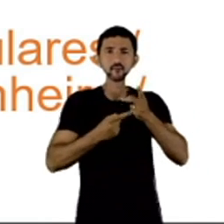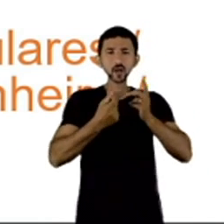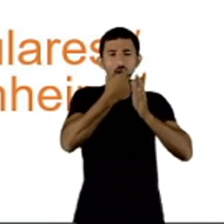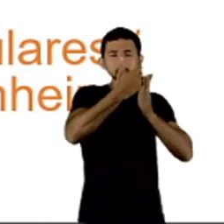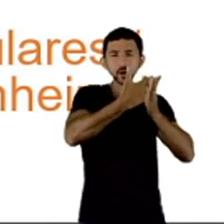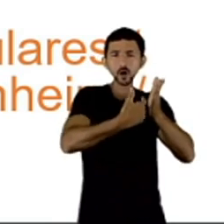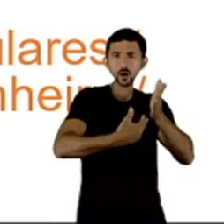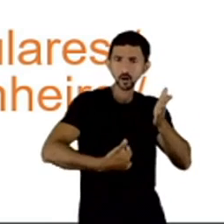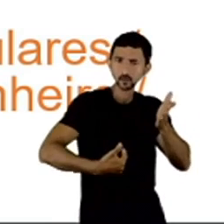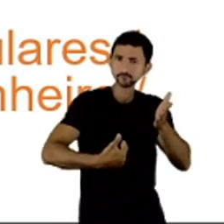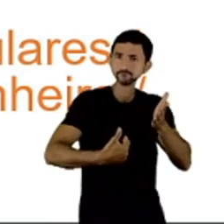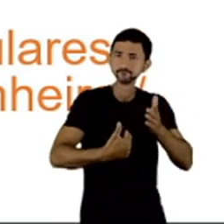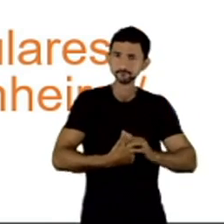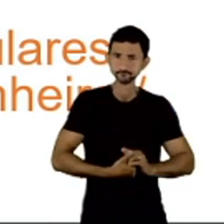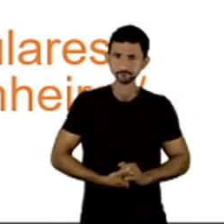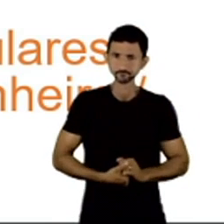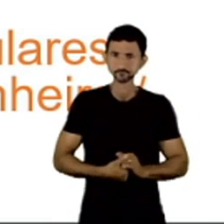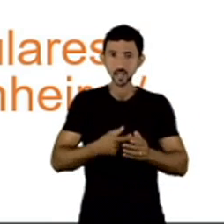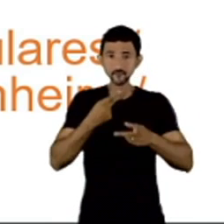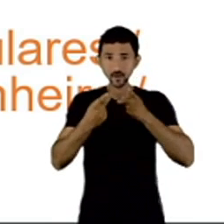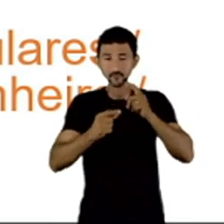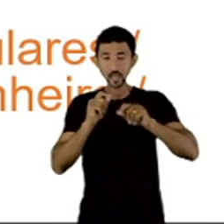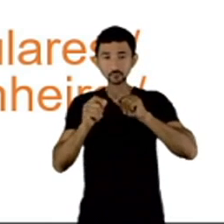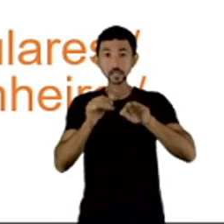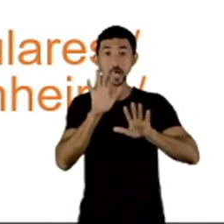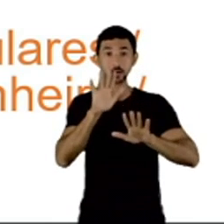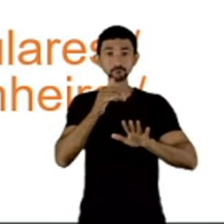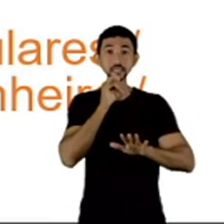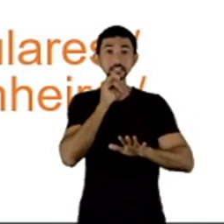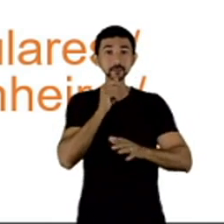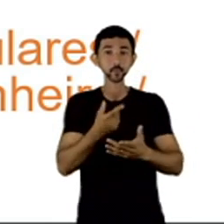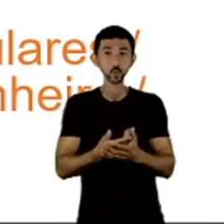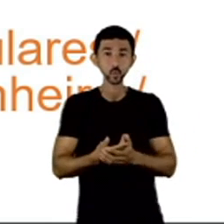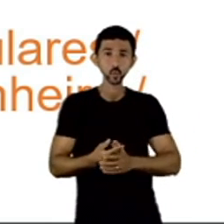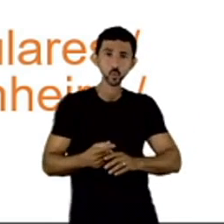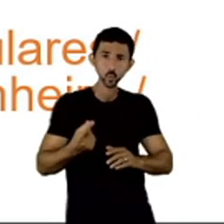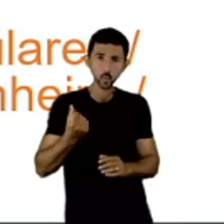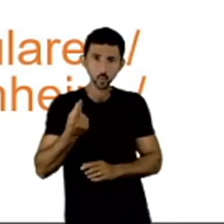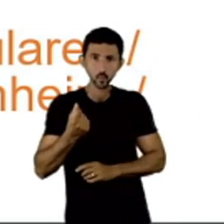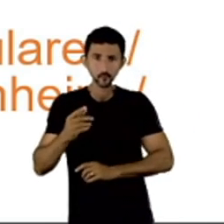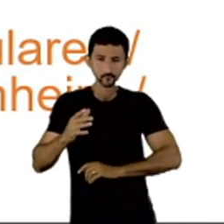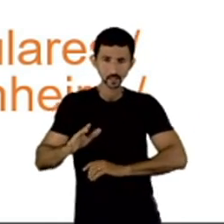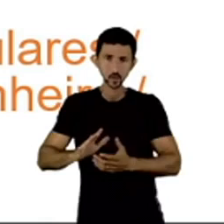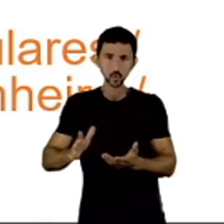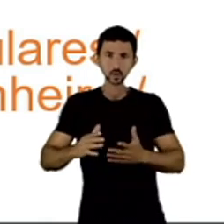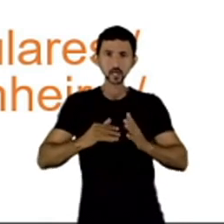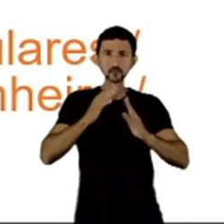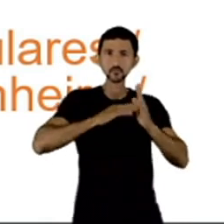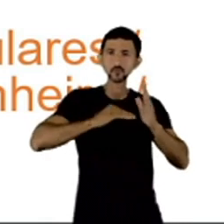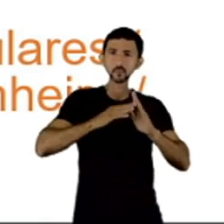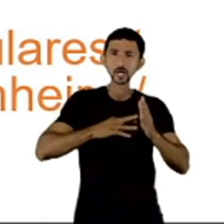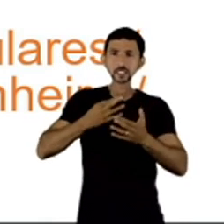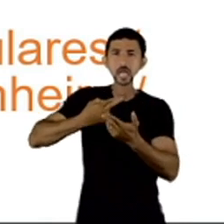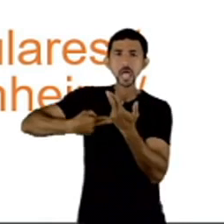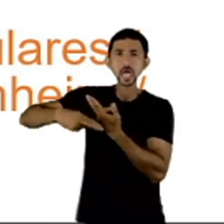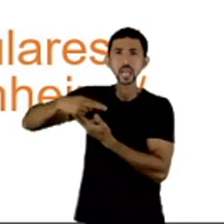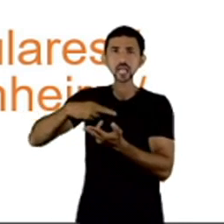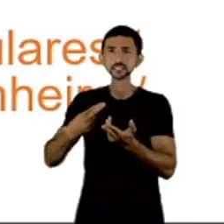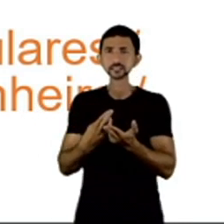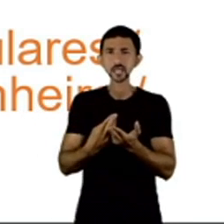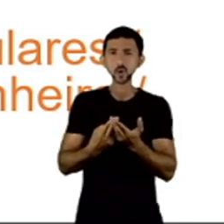te explicar. Ela vai te dizer, por exemplo, que o valor de uma obra de arte tem pouca relação com